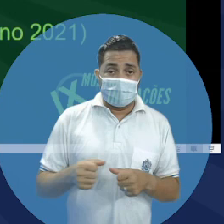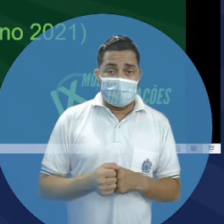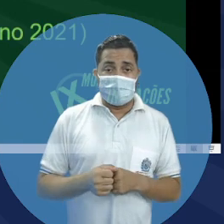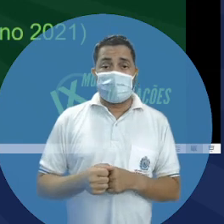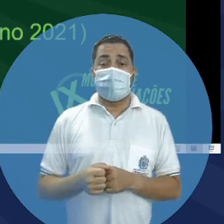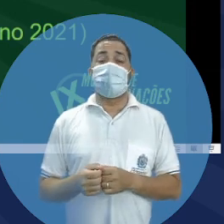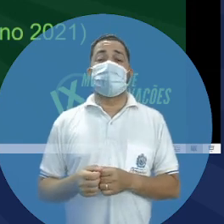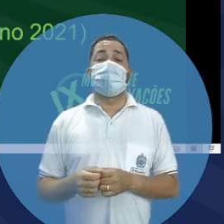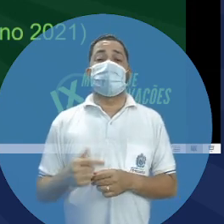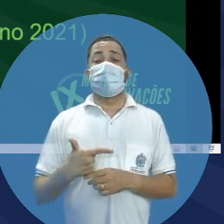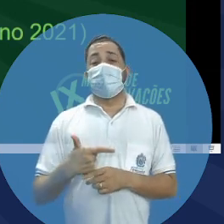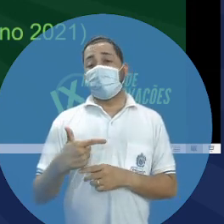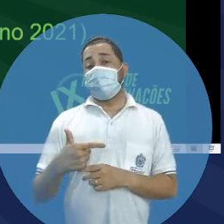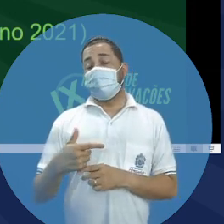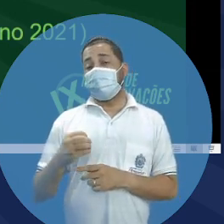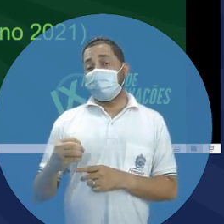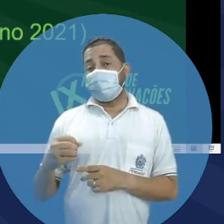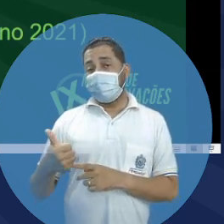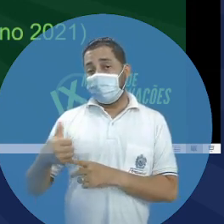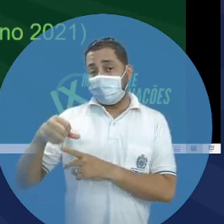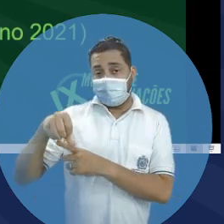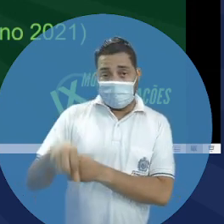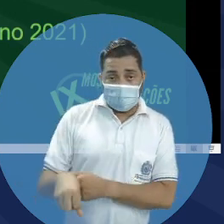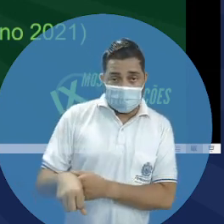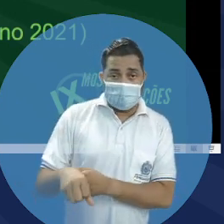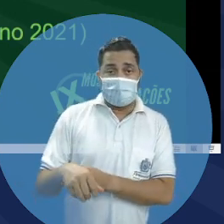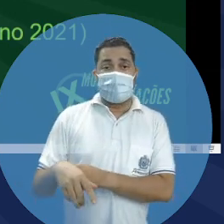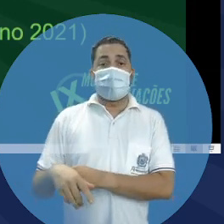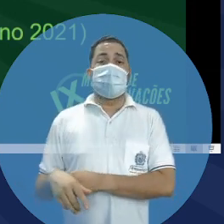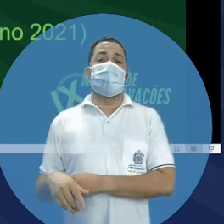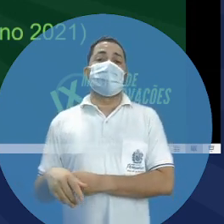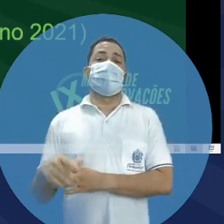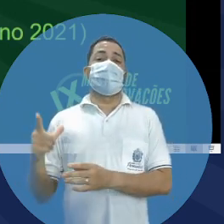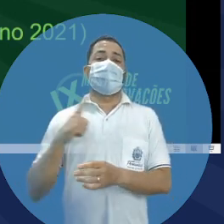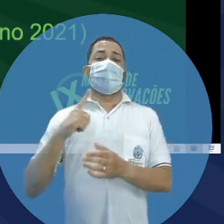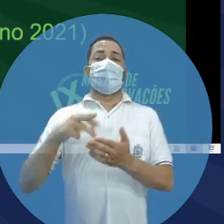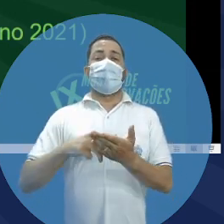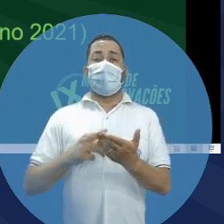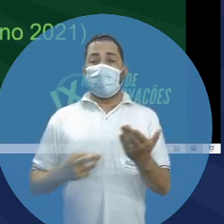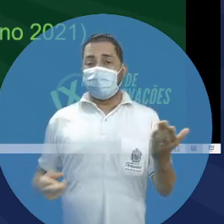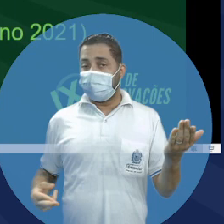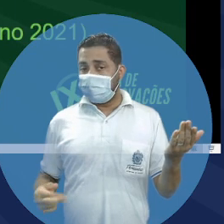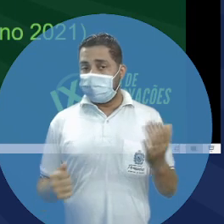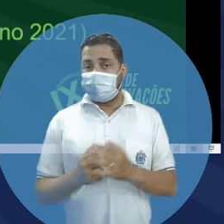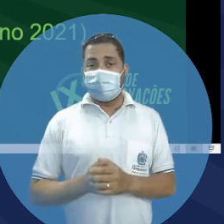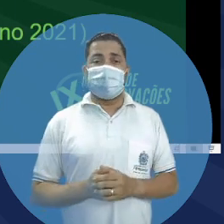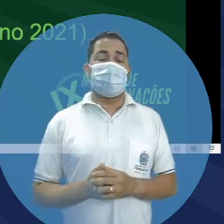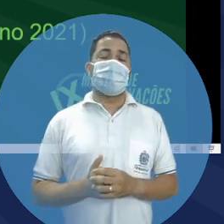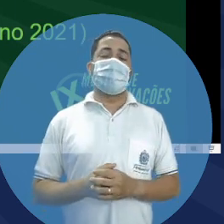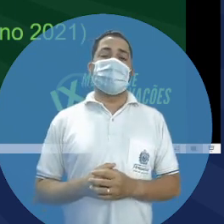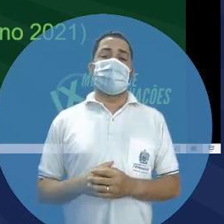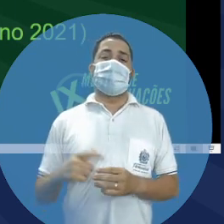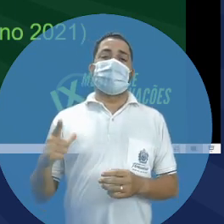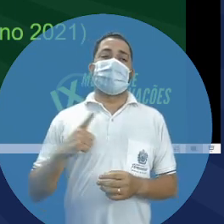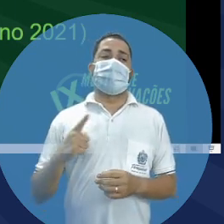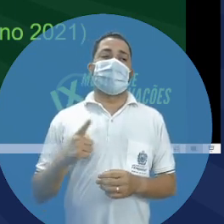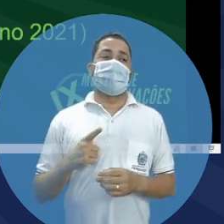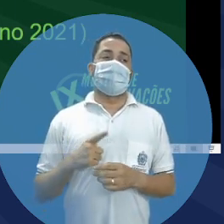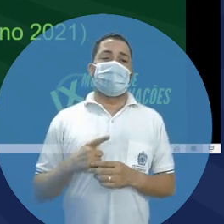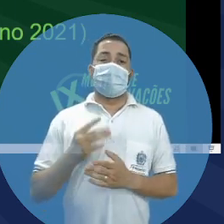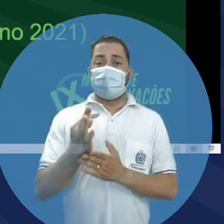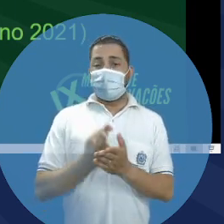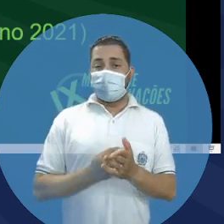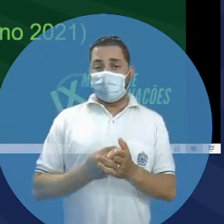gente teve 2 premiações no Prêmio Naide Teodoro de Estudos de Gênero, no ano